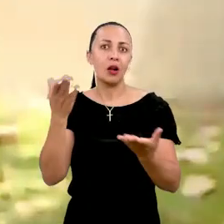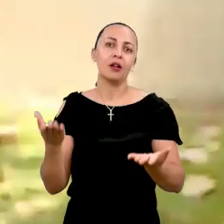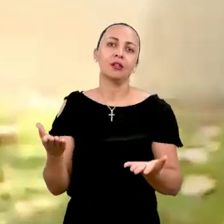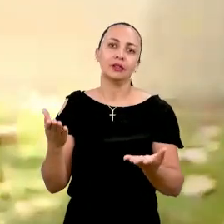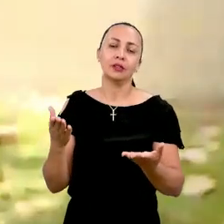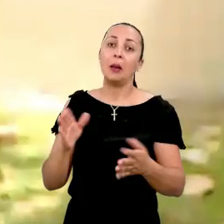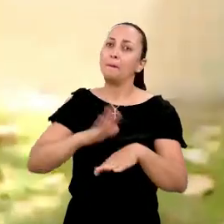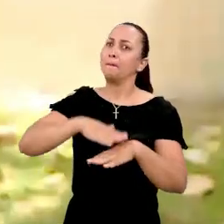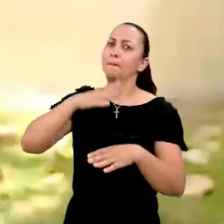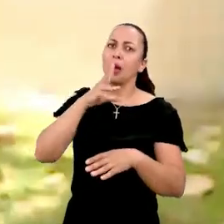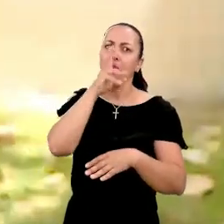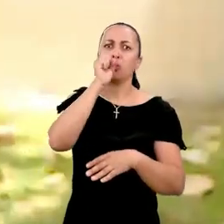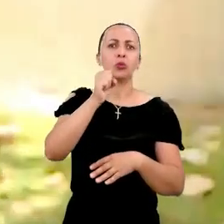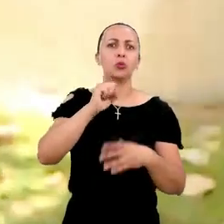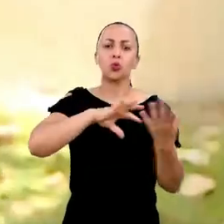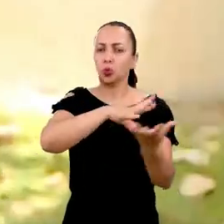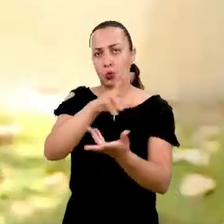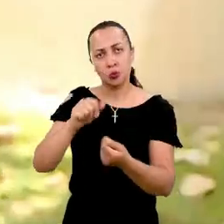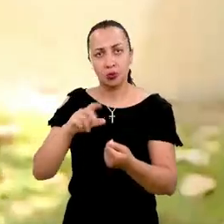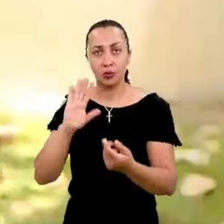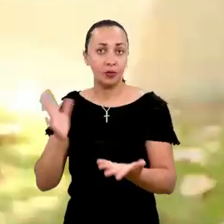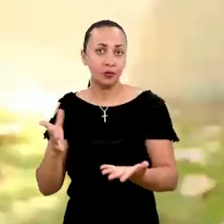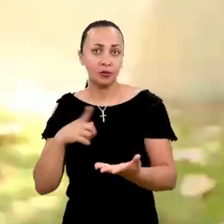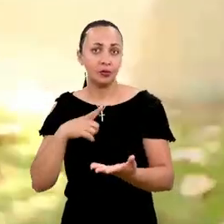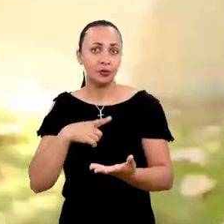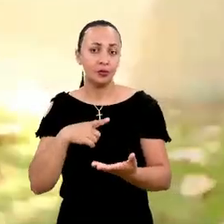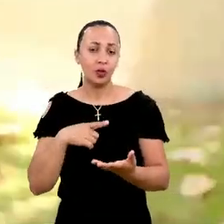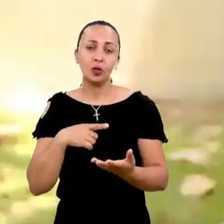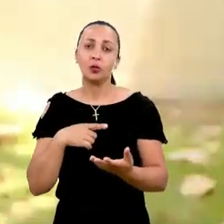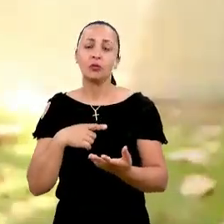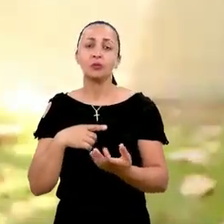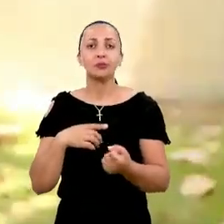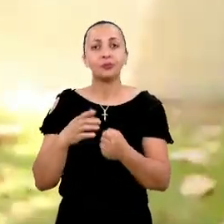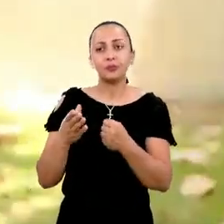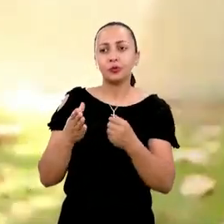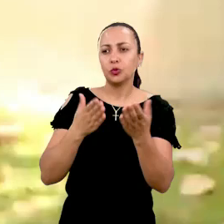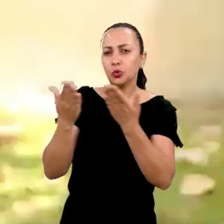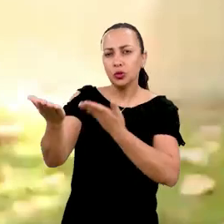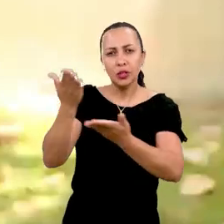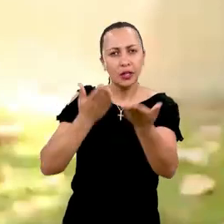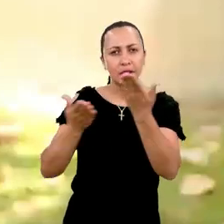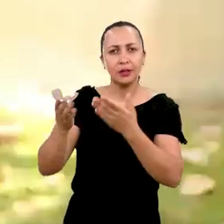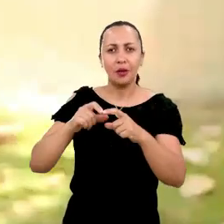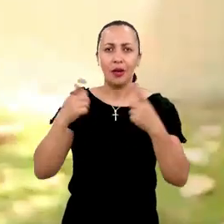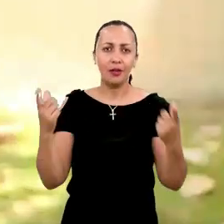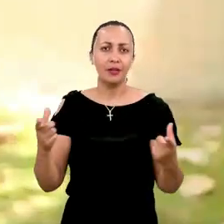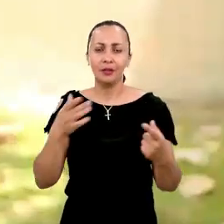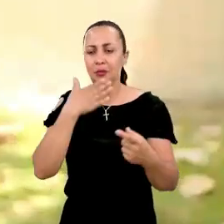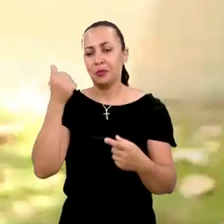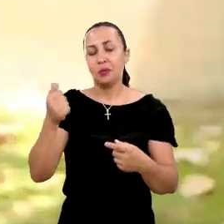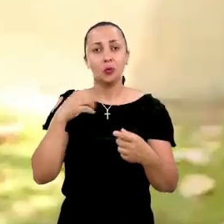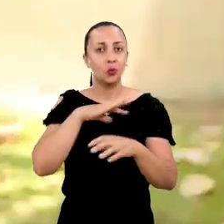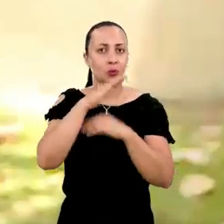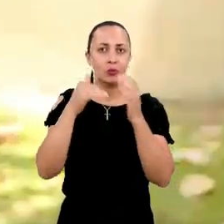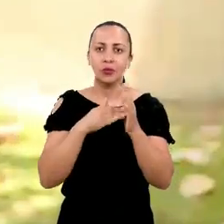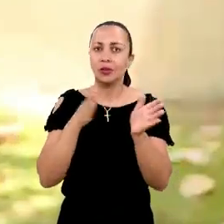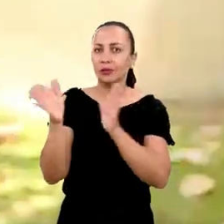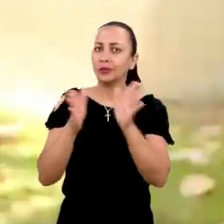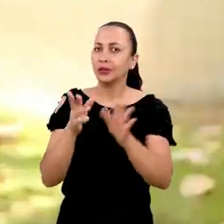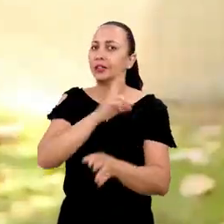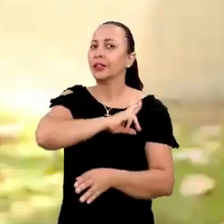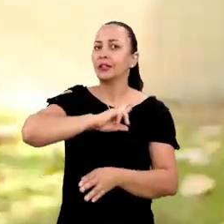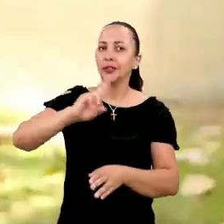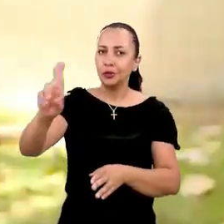maior potência do mundo. Né? E aí existe, né, uma interação bastante grande, né, ou melhor,